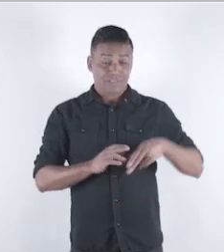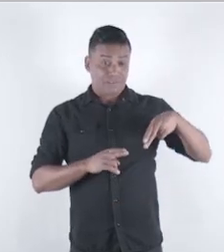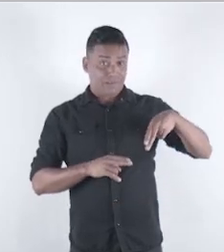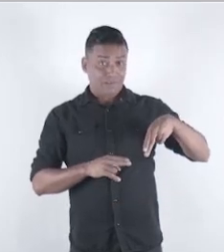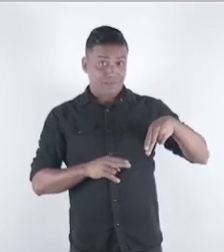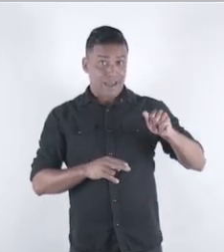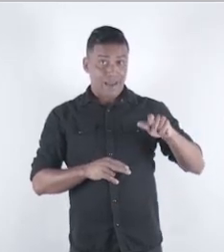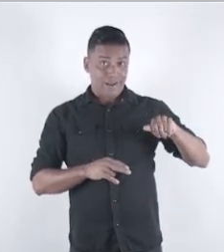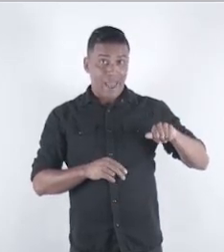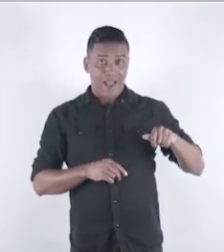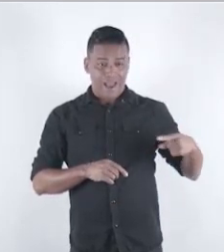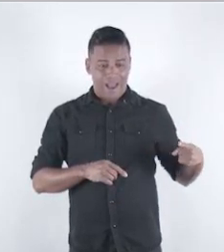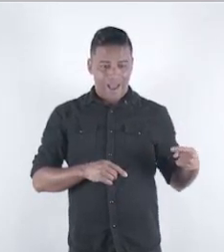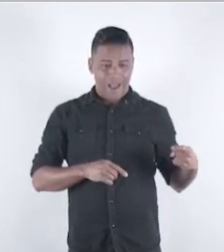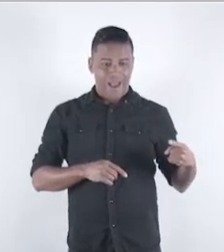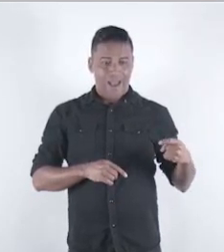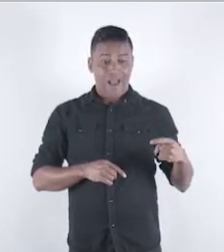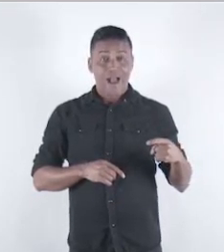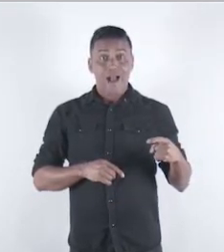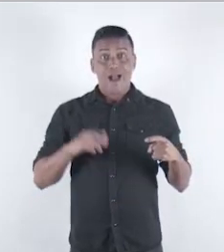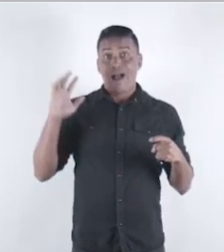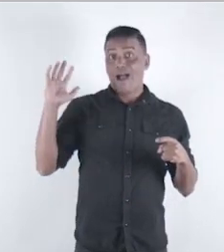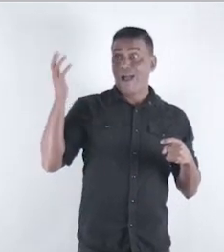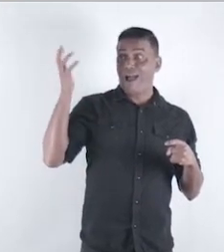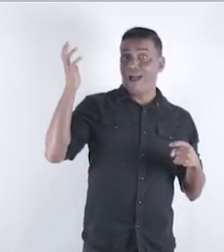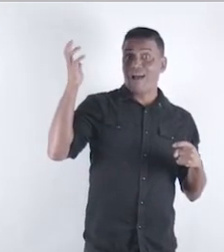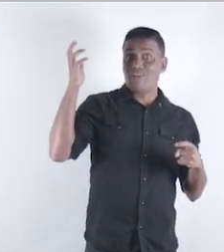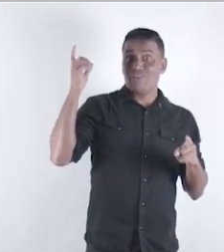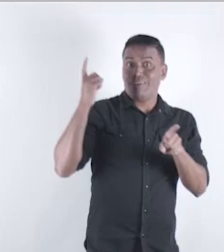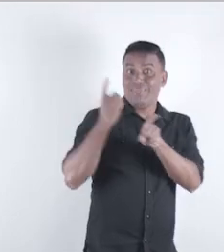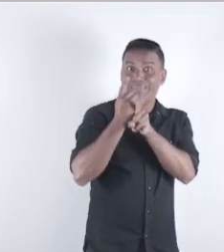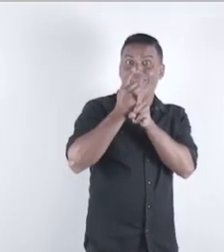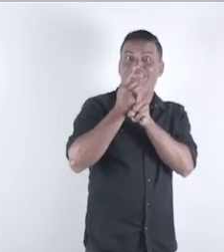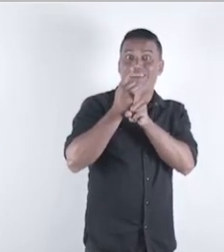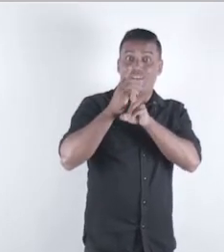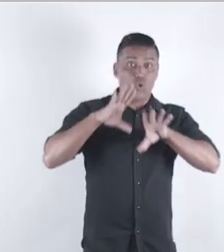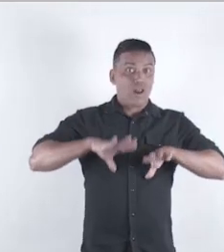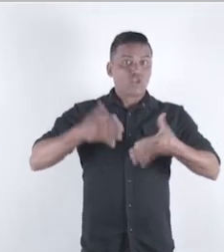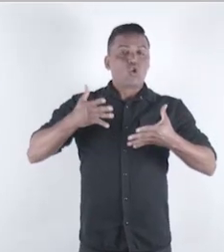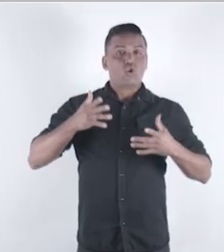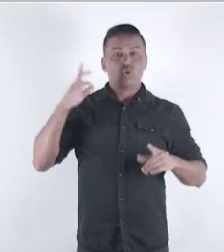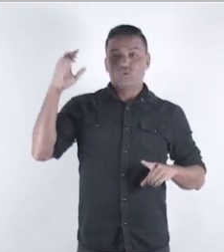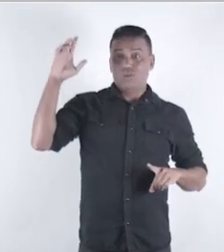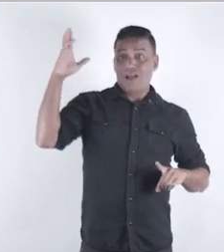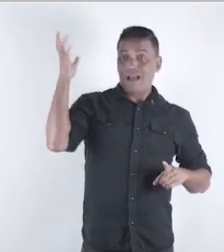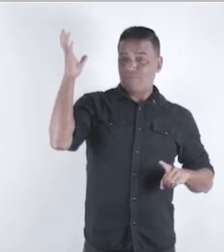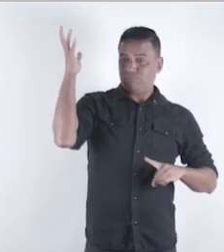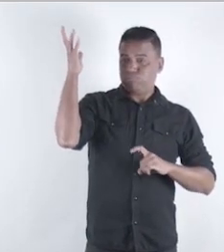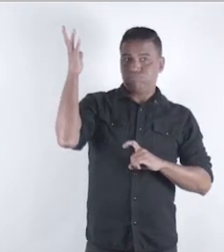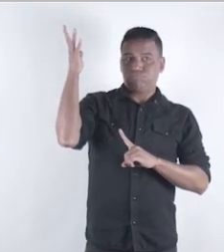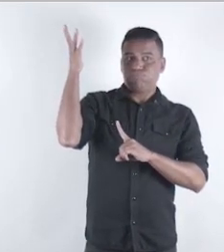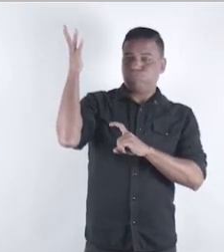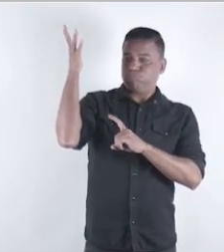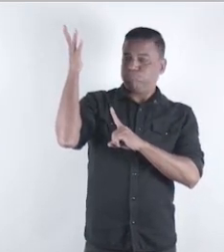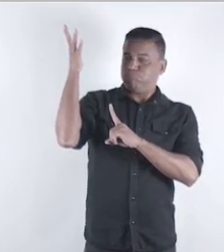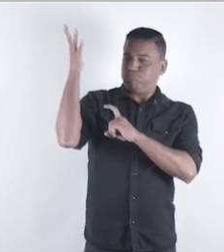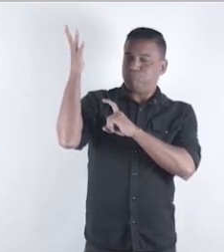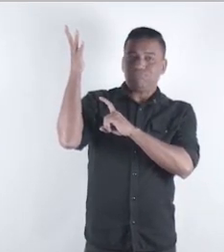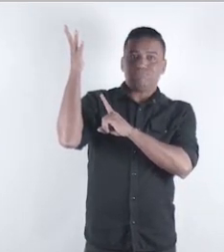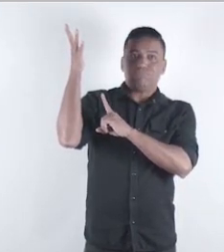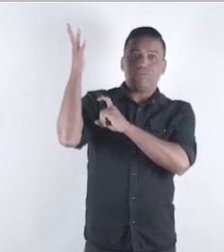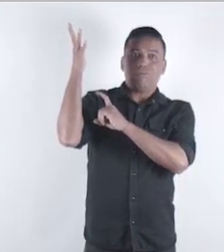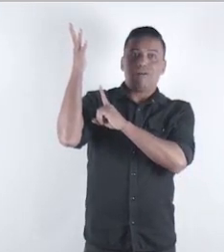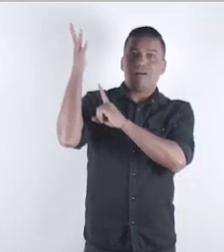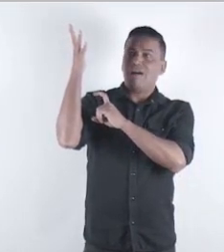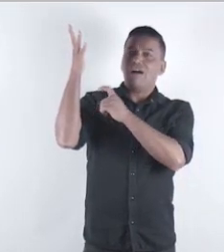Naná tinha chegado ao pé da árvore dos corajosos. Ela subiu, subiu, subiu